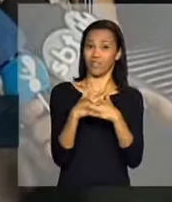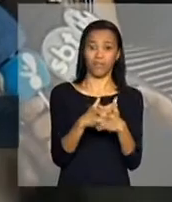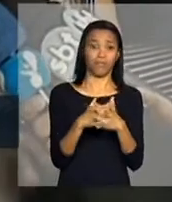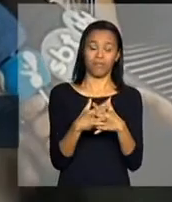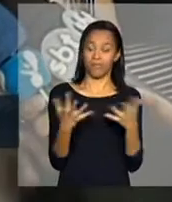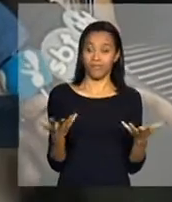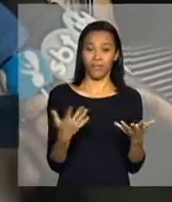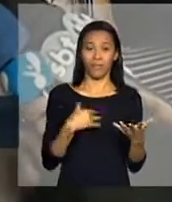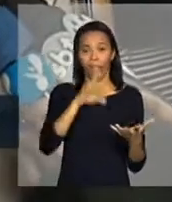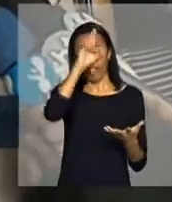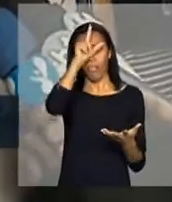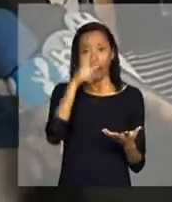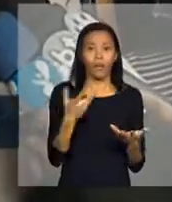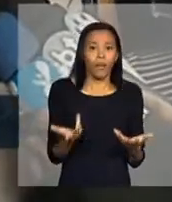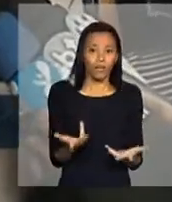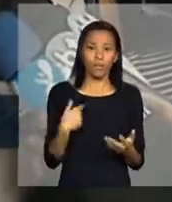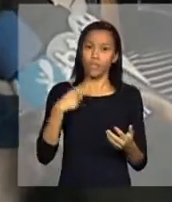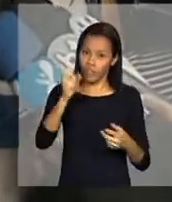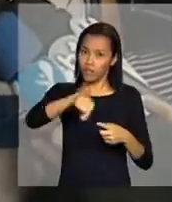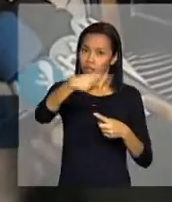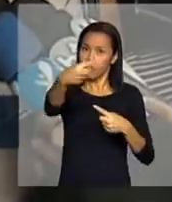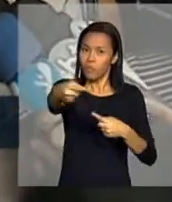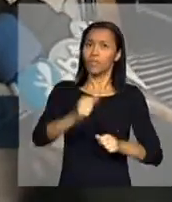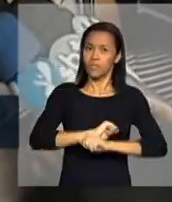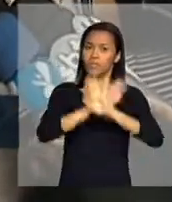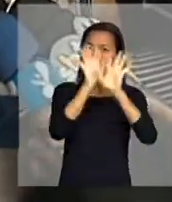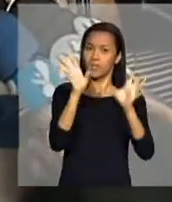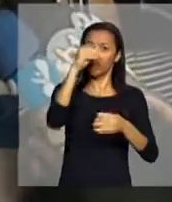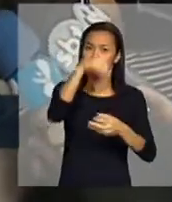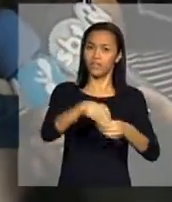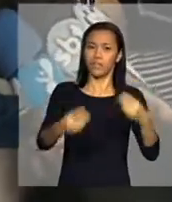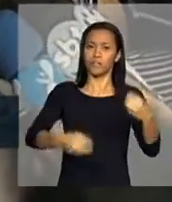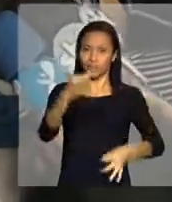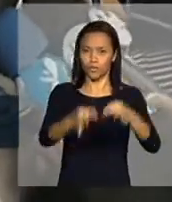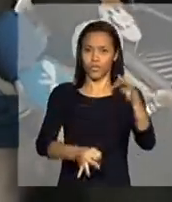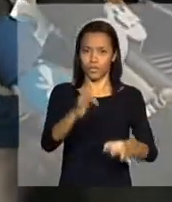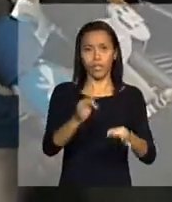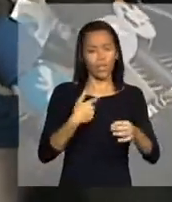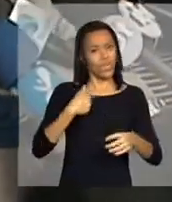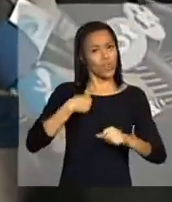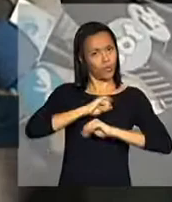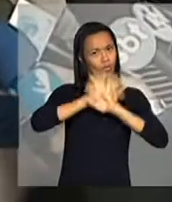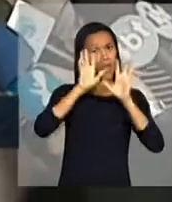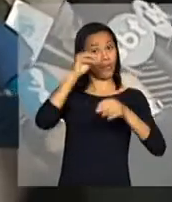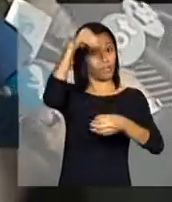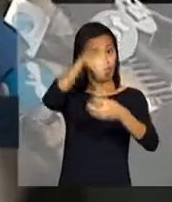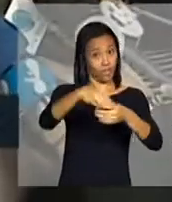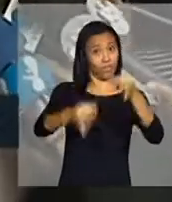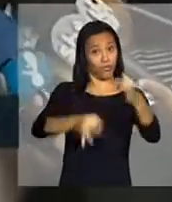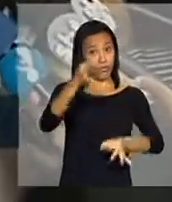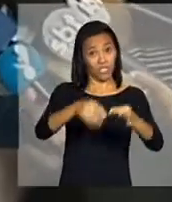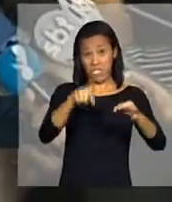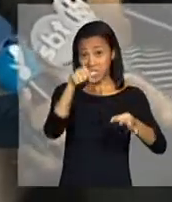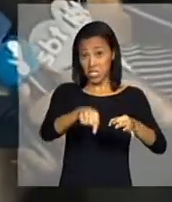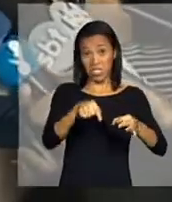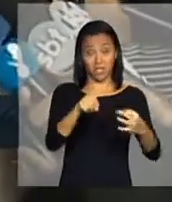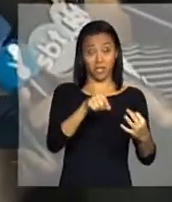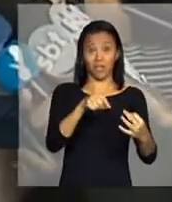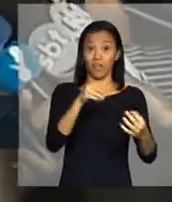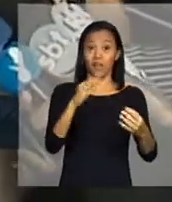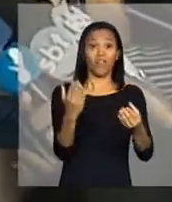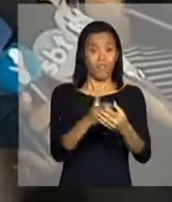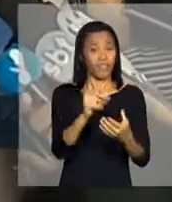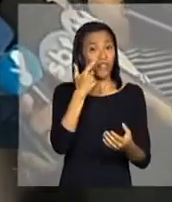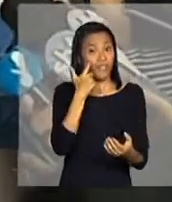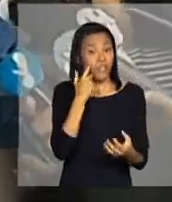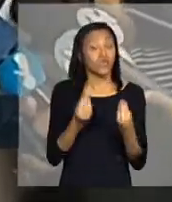certo? Que seguramente será esclarecido nas instâncias superiores da justiça. Eu tenho absoluta certeza, ministro, que nas instâncias superiores da justiça essa decisão judicial será